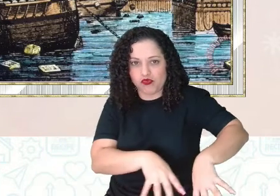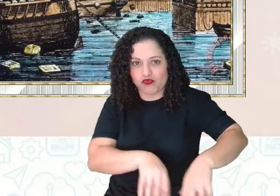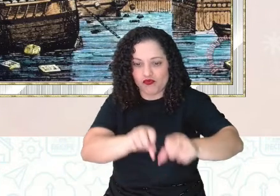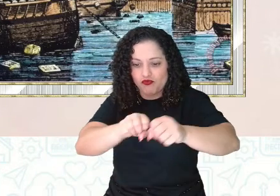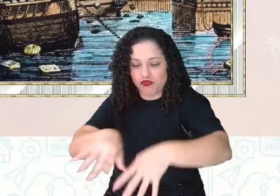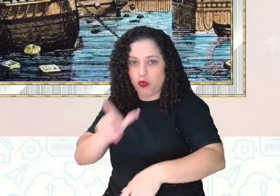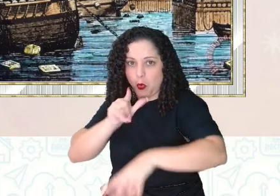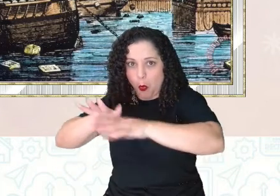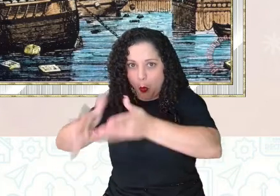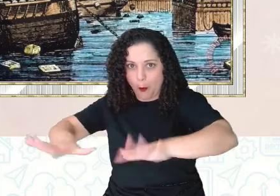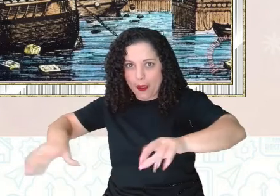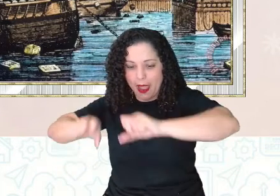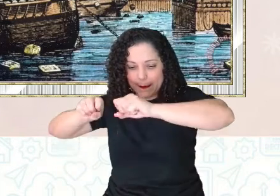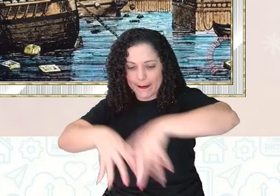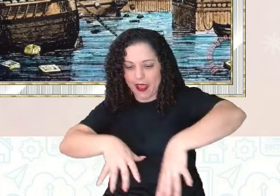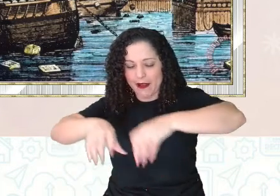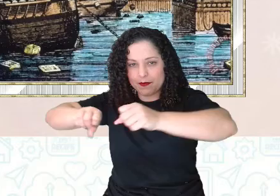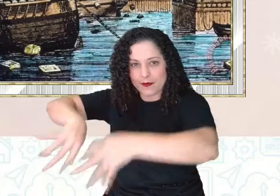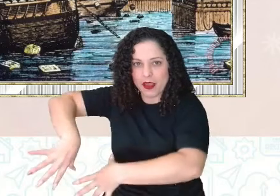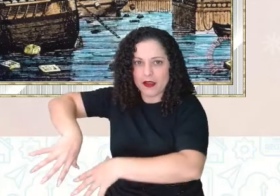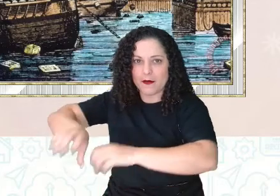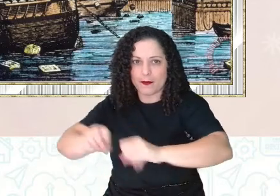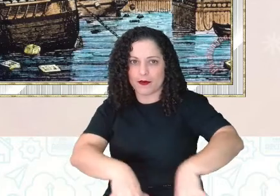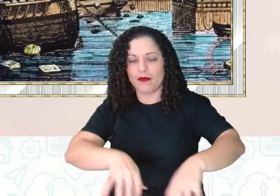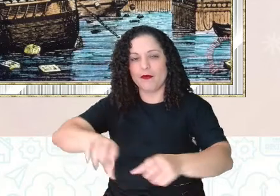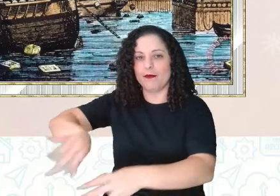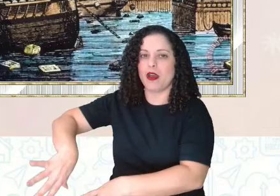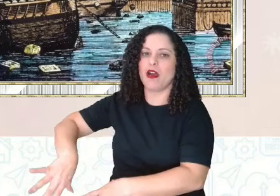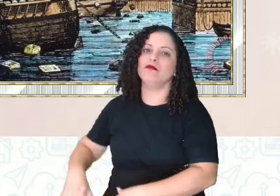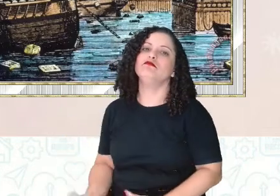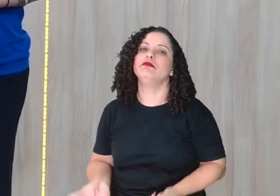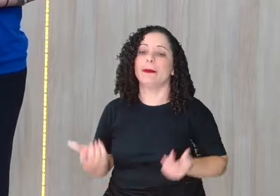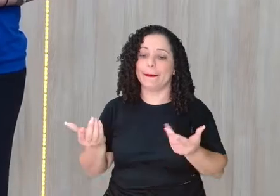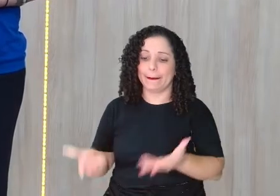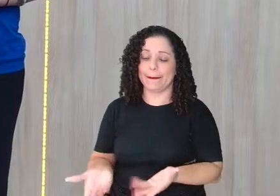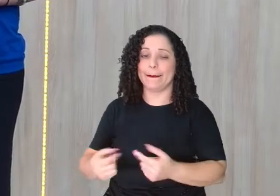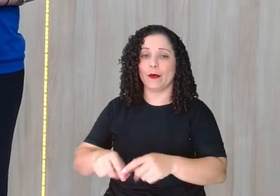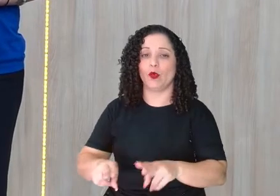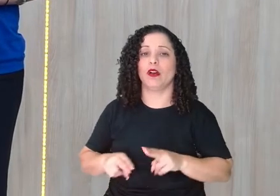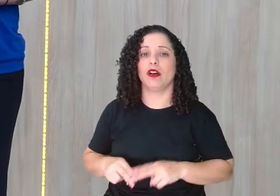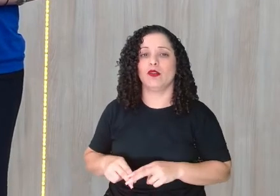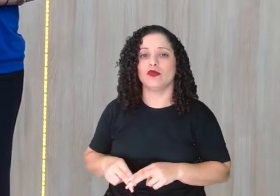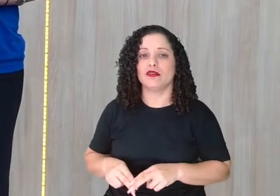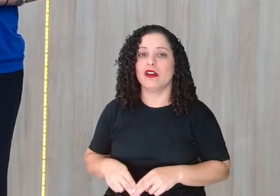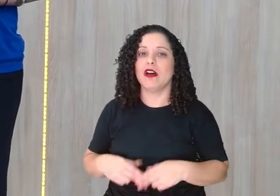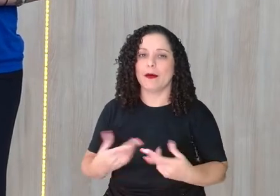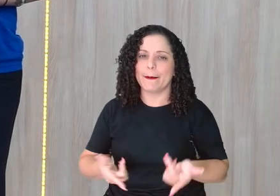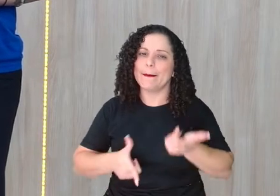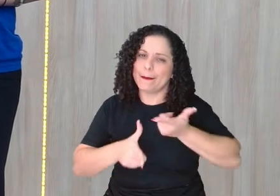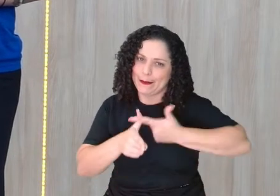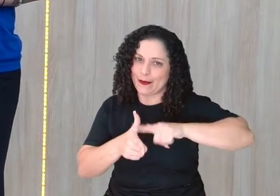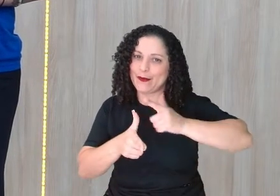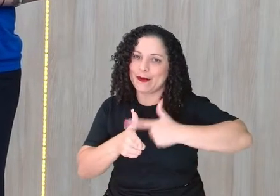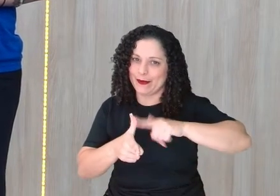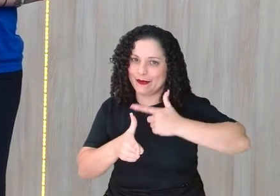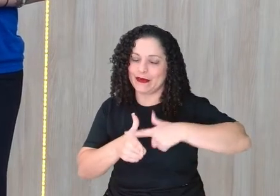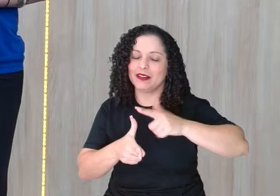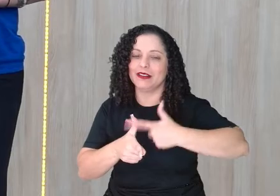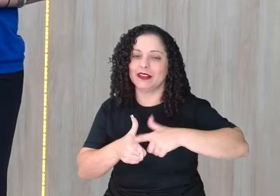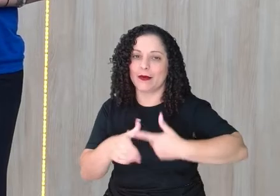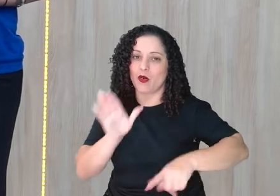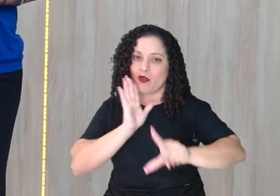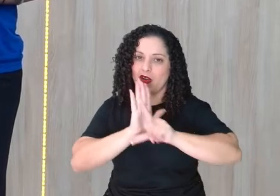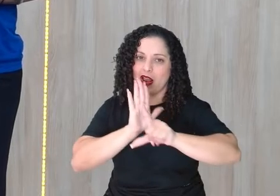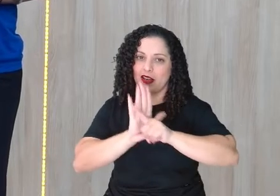pois é, uma forma de protesto, né? De boicote dos colonos em relação a essa lei